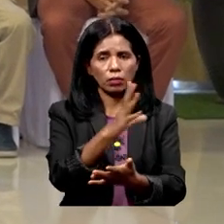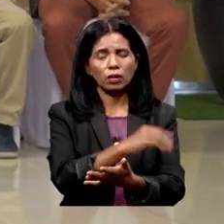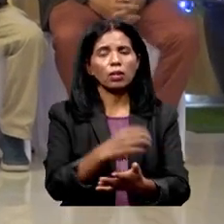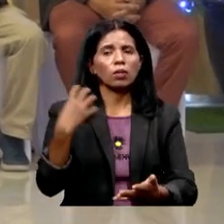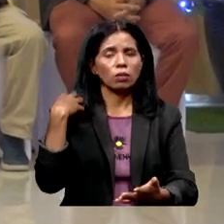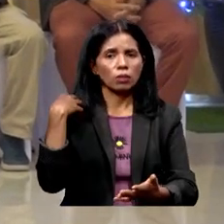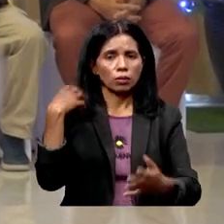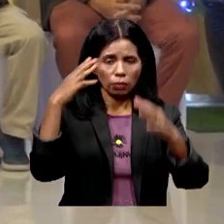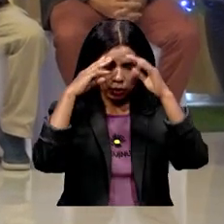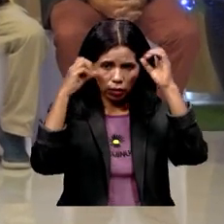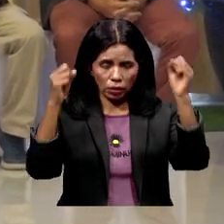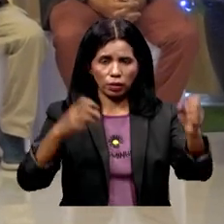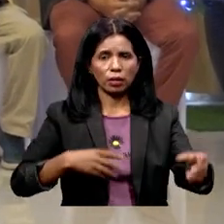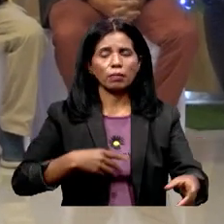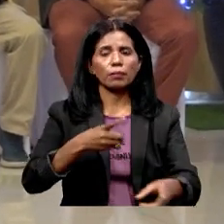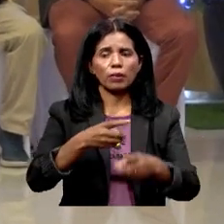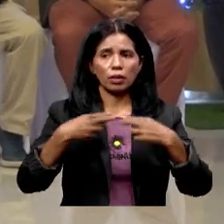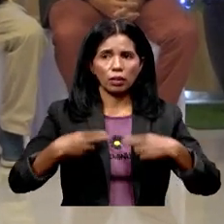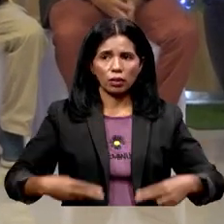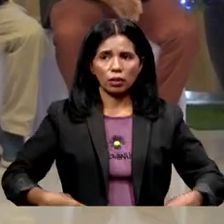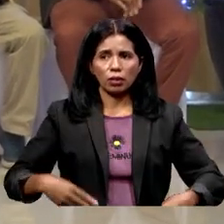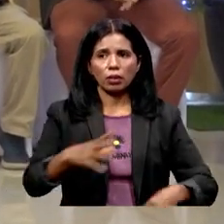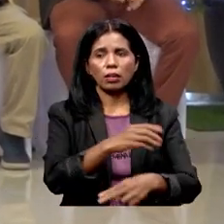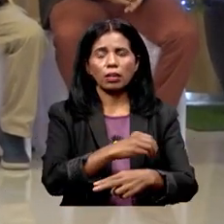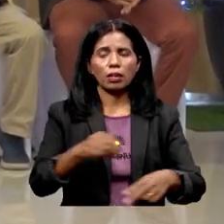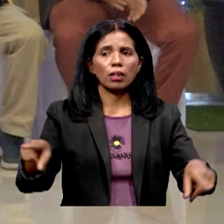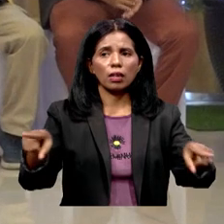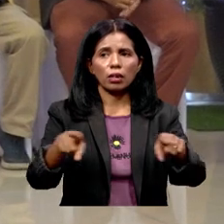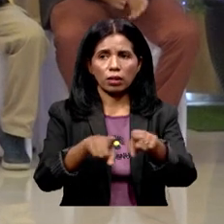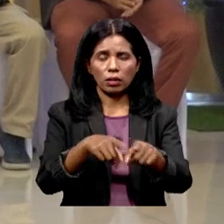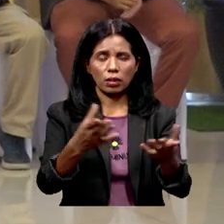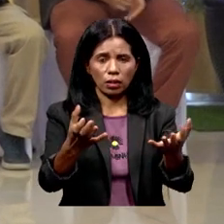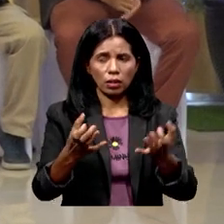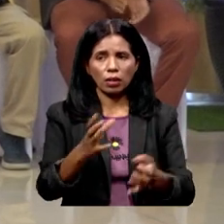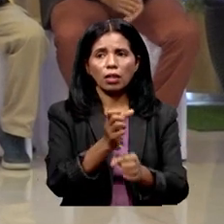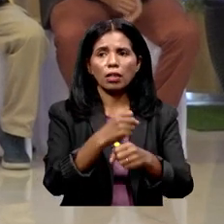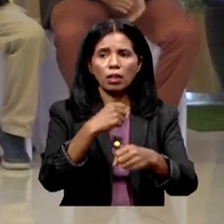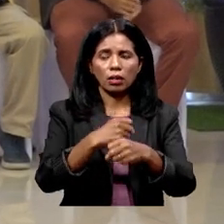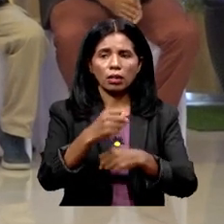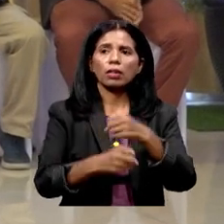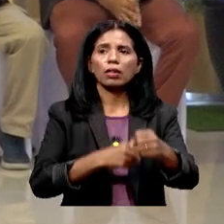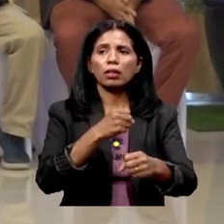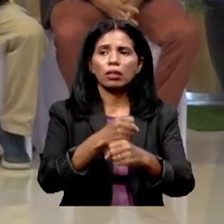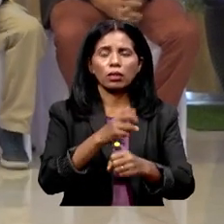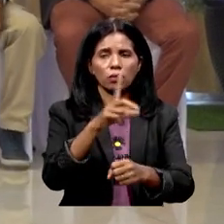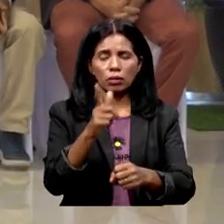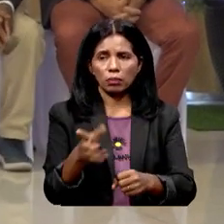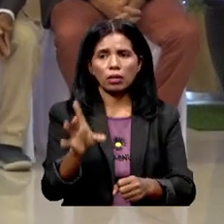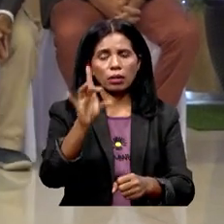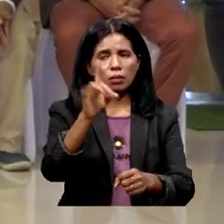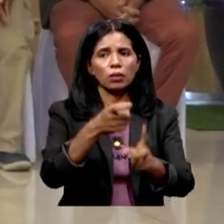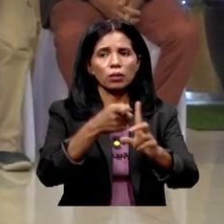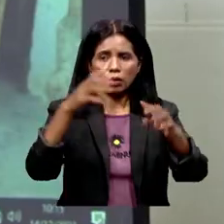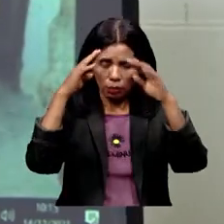Claran. Prêmio Direitos Humanos Sérgio Vieira de Mello ne hanesan iniciativa ne be lansa ona hetinan Rihunrua Walu husi